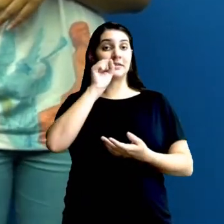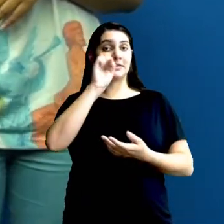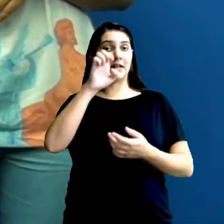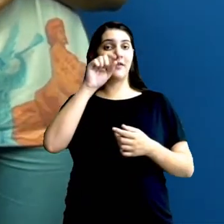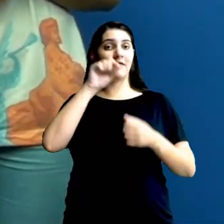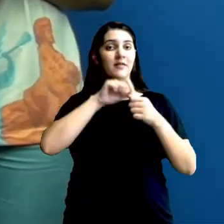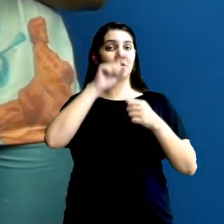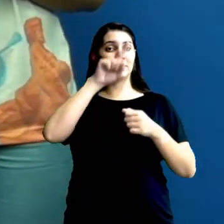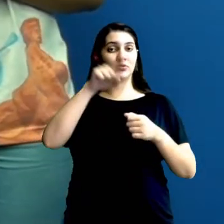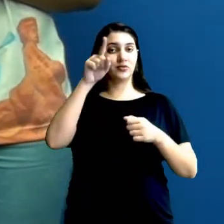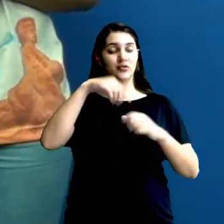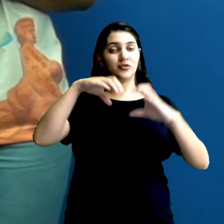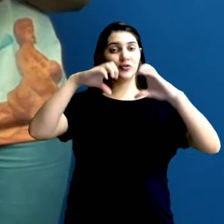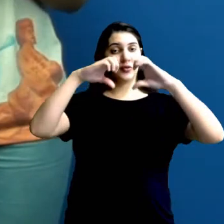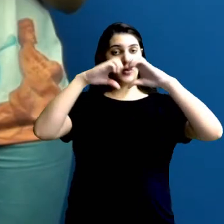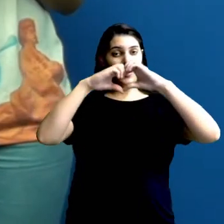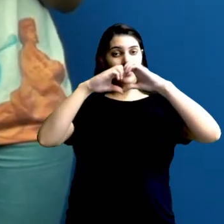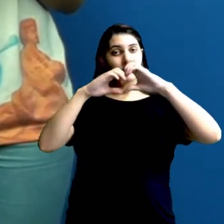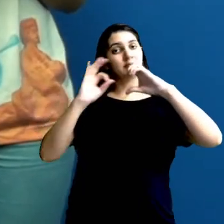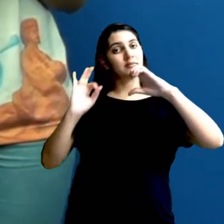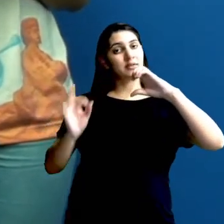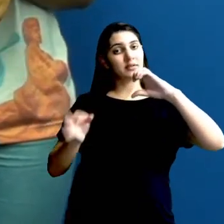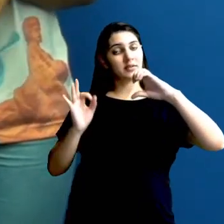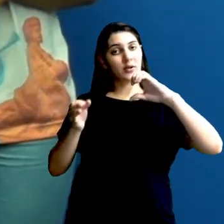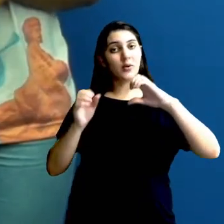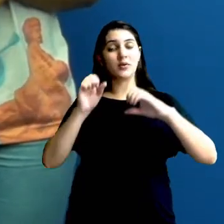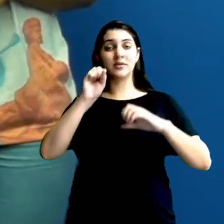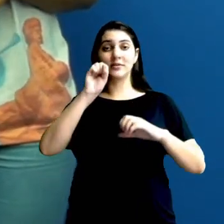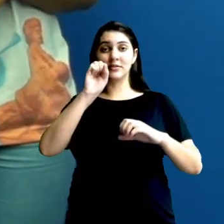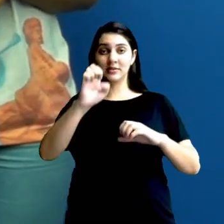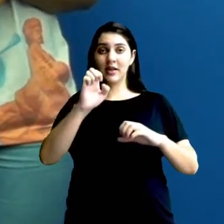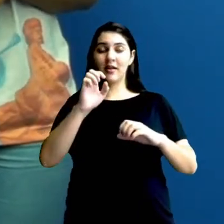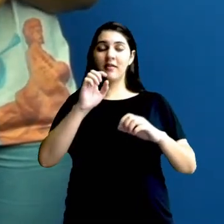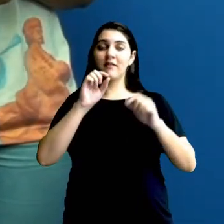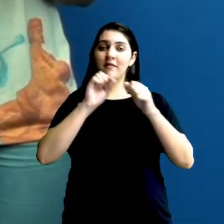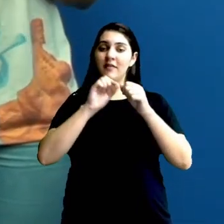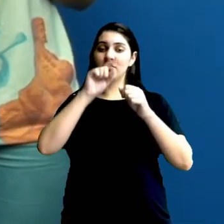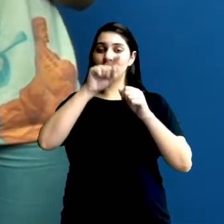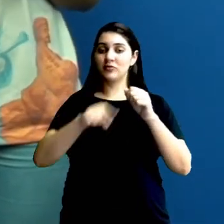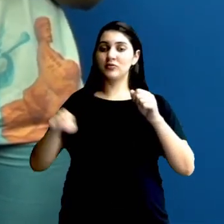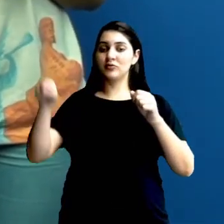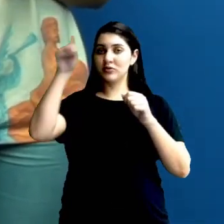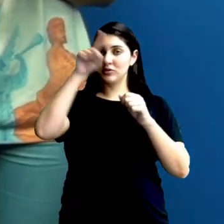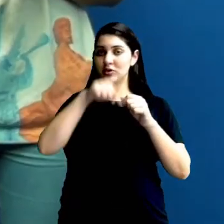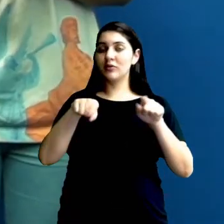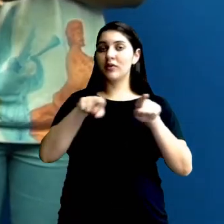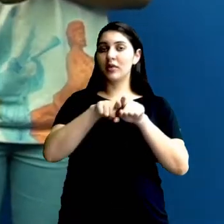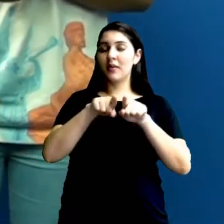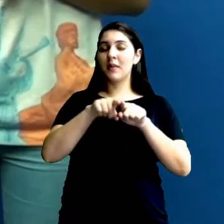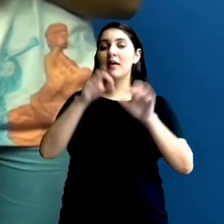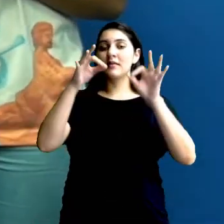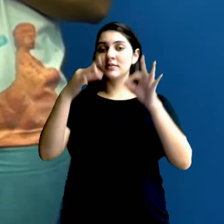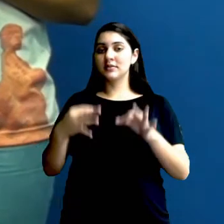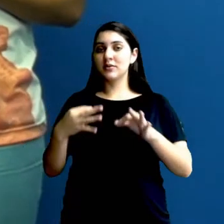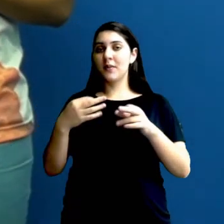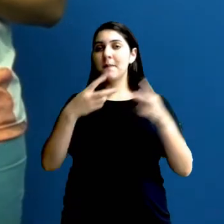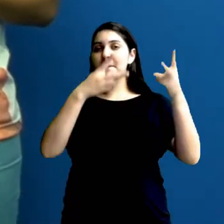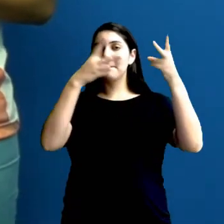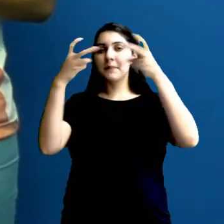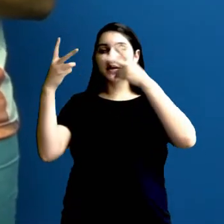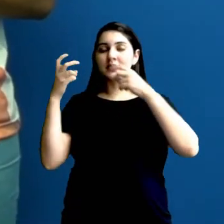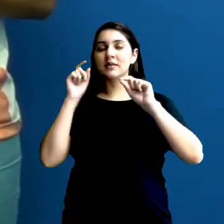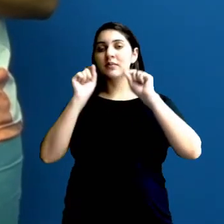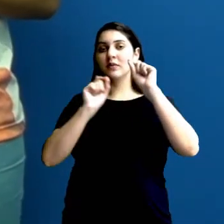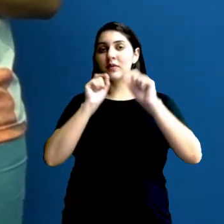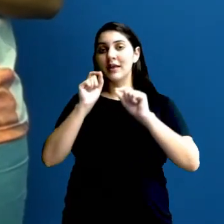você marcou o coração, você acertou. Se marcou o círculo, também acertou. Percebam